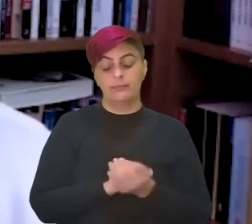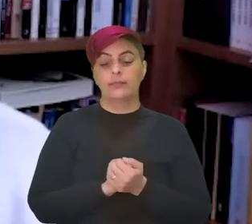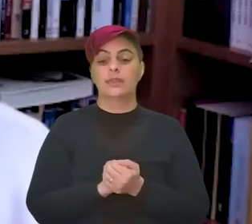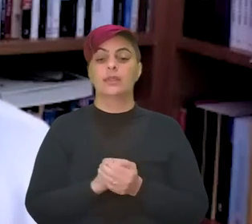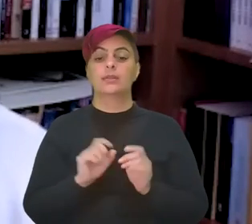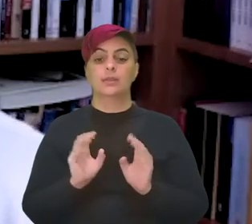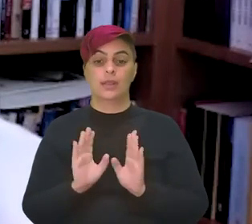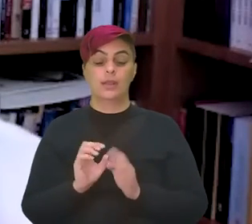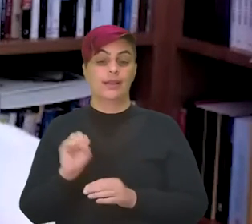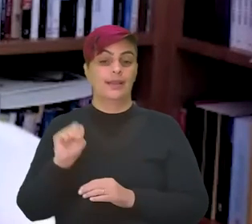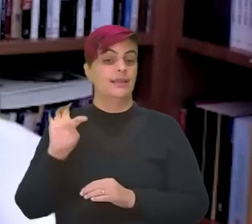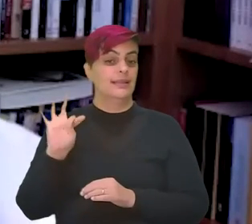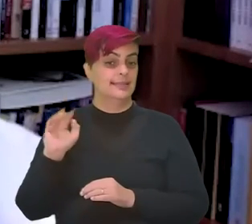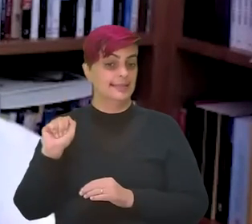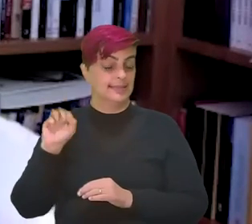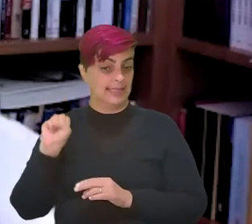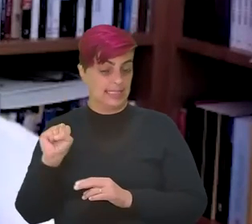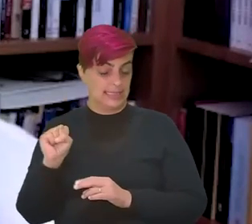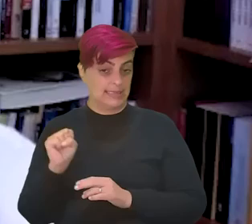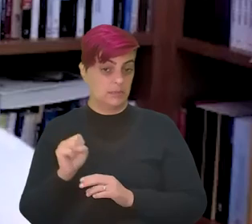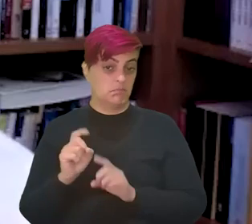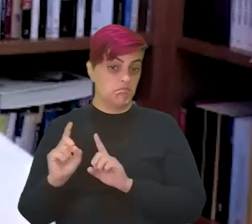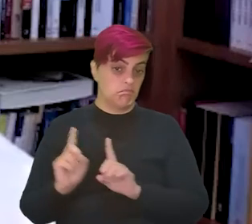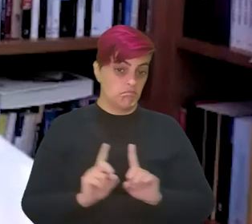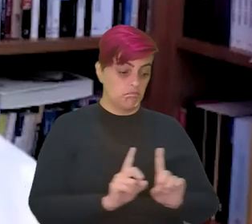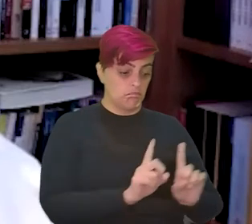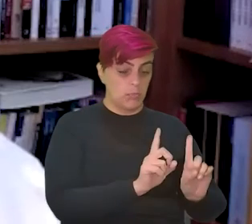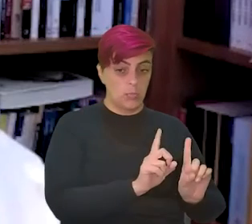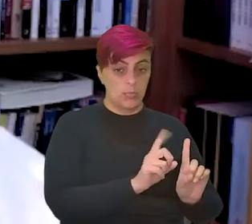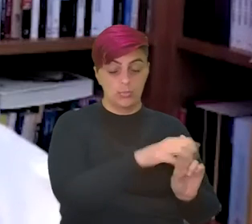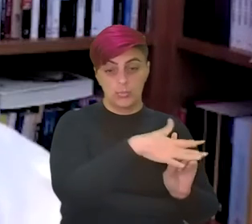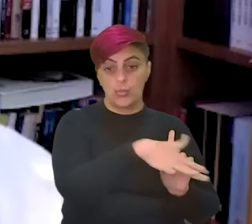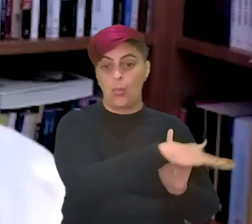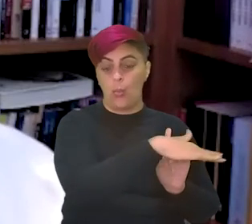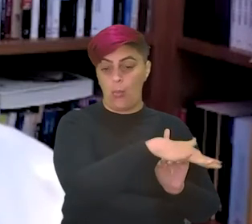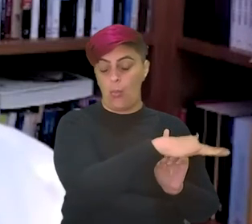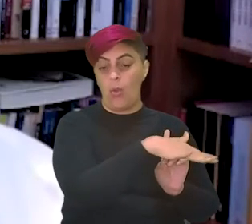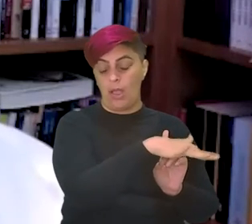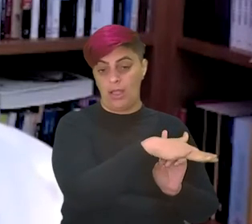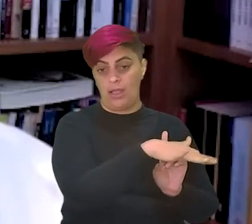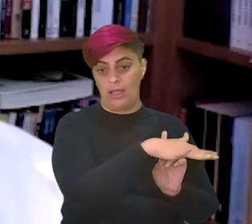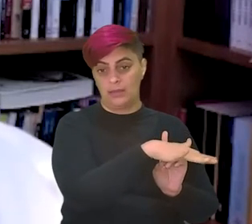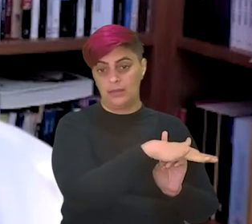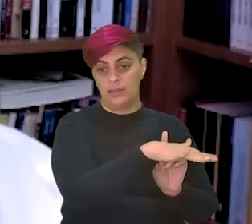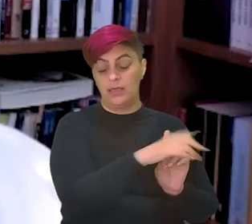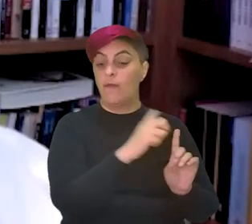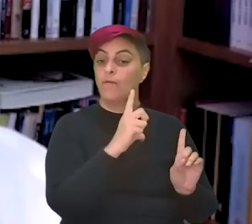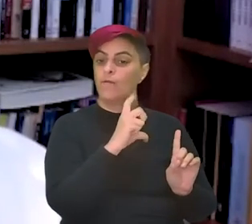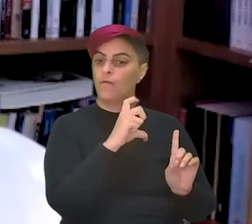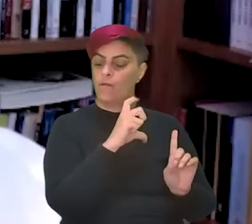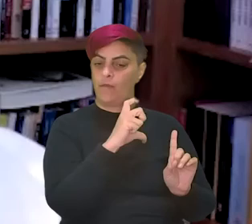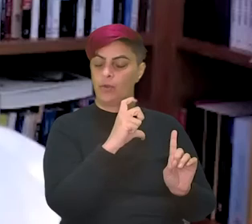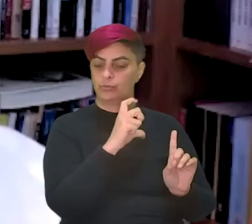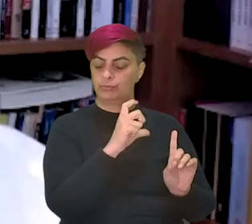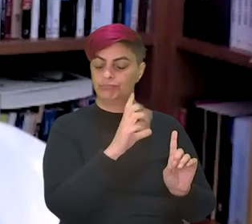E o Stas, vou chamar de Stas, foi com Malinowski para o campo para ser o